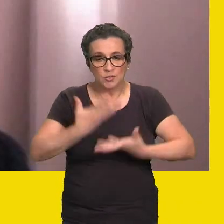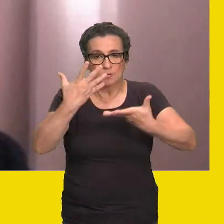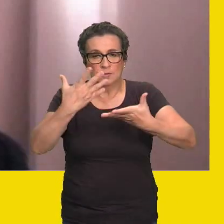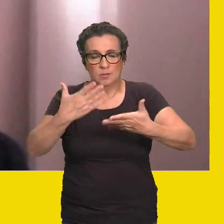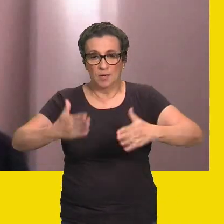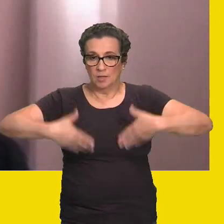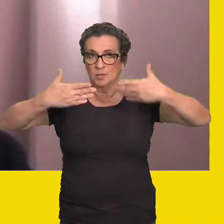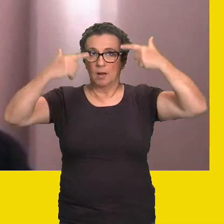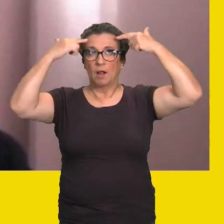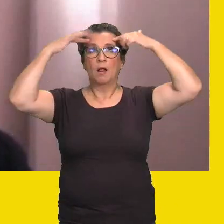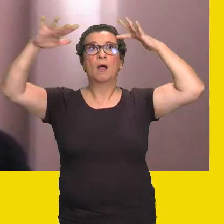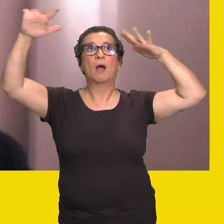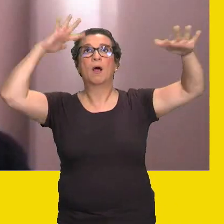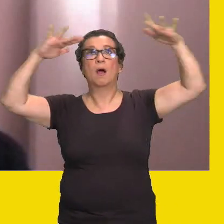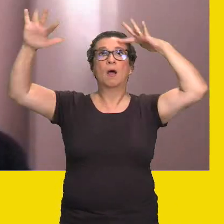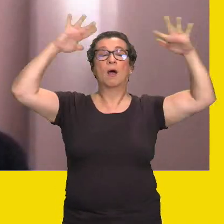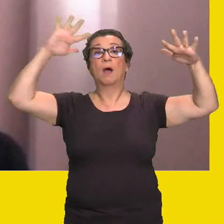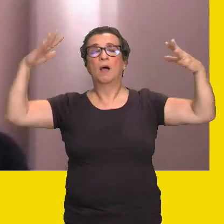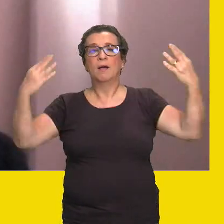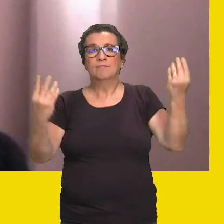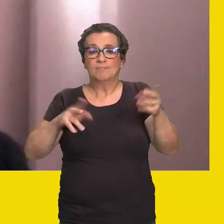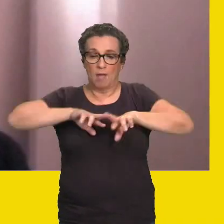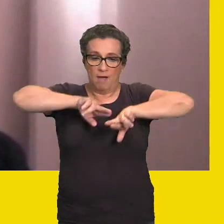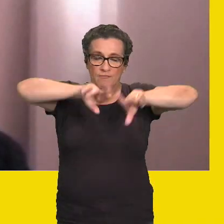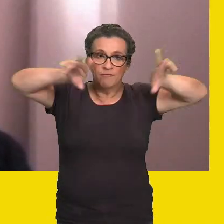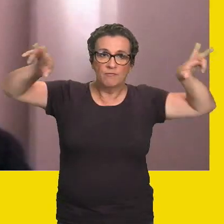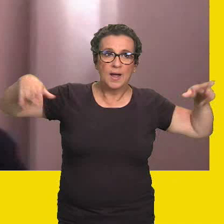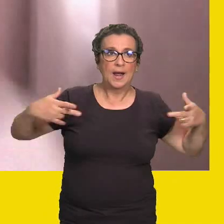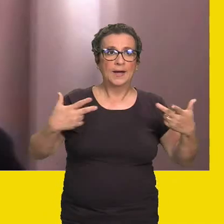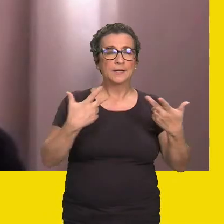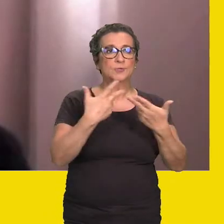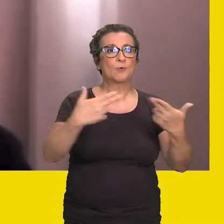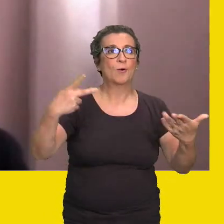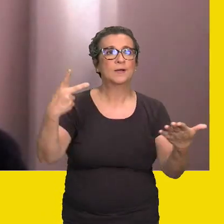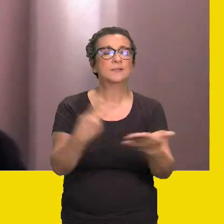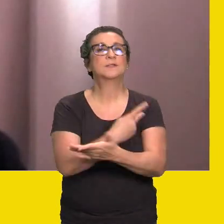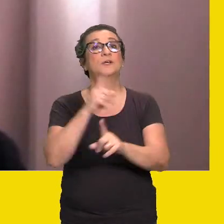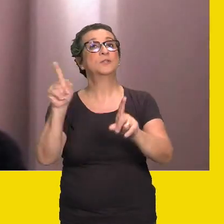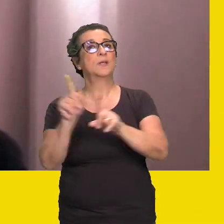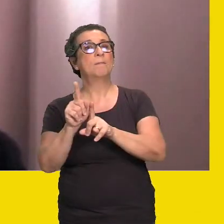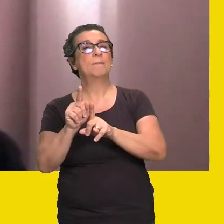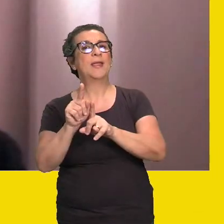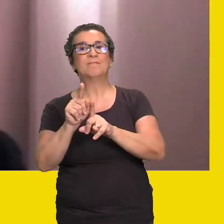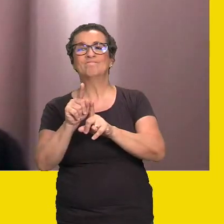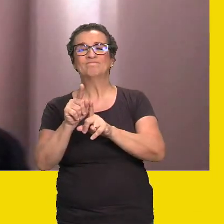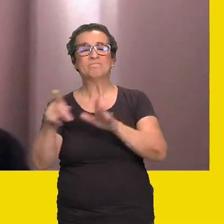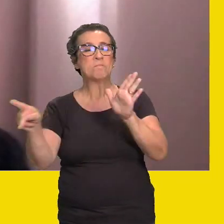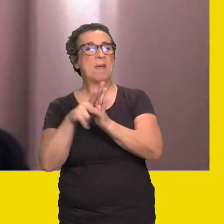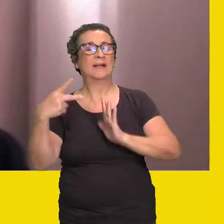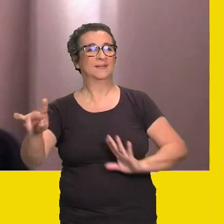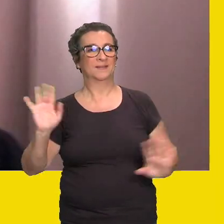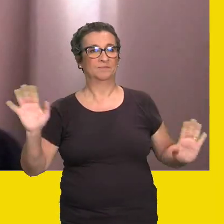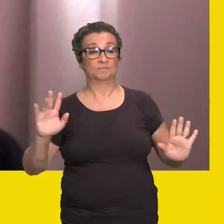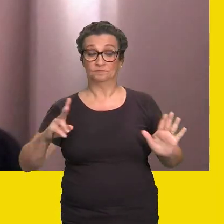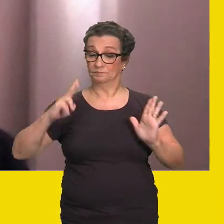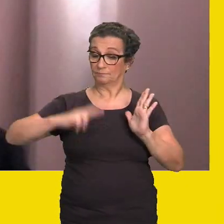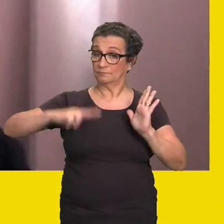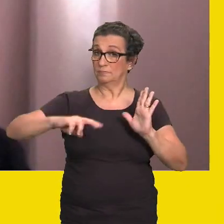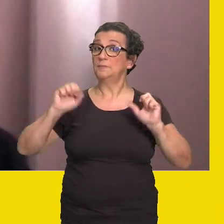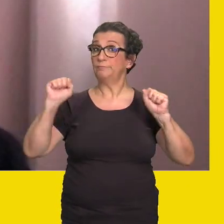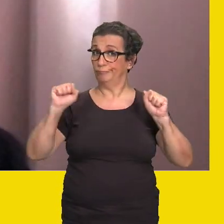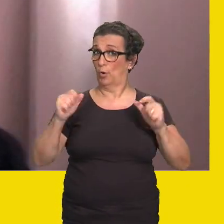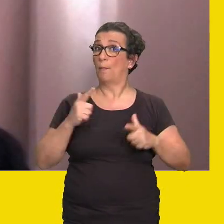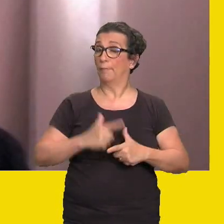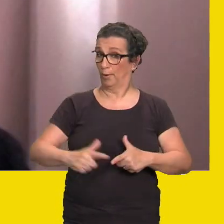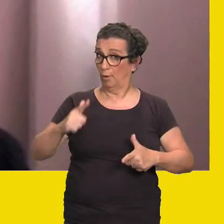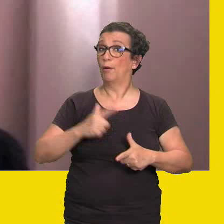estimular a imaginação de forma a levar o ser humano além do que lhe é devido. Ler pode ser um problema,